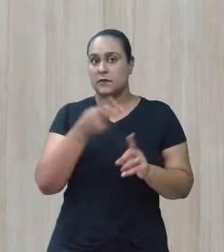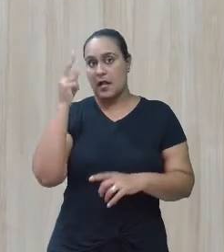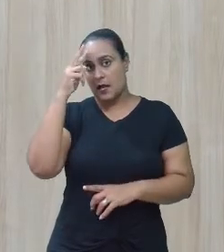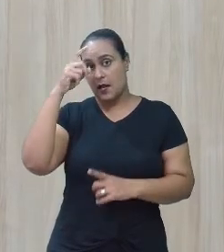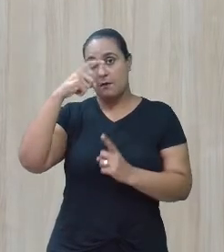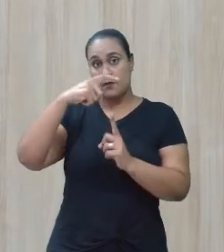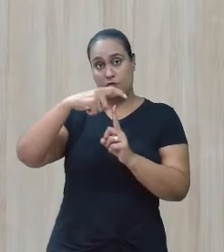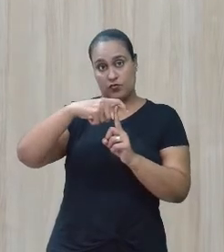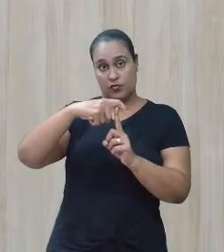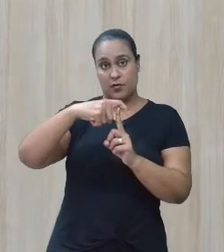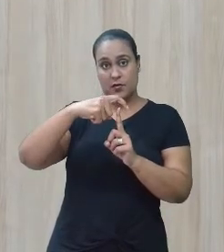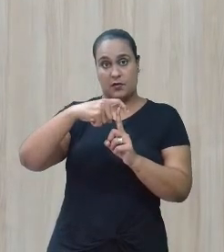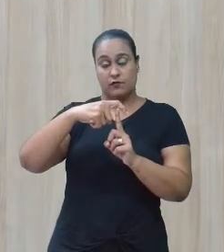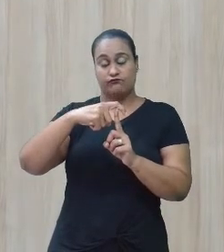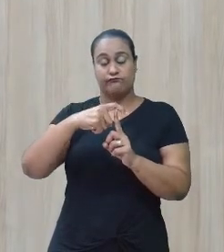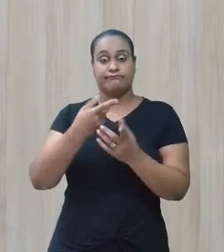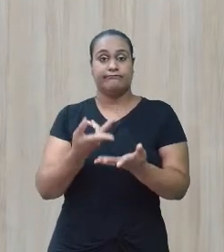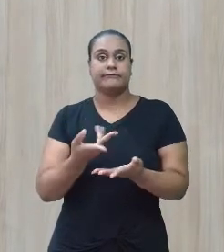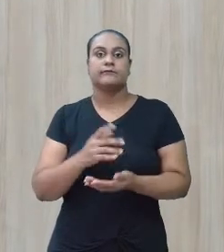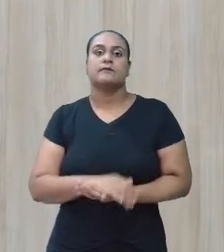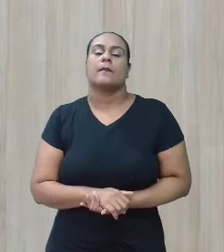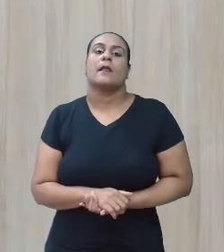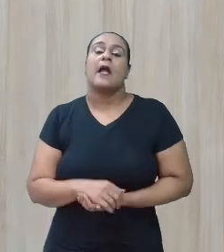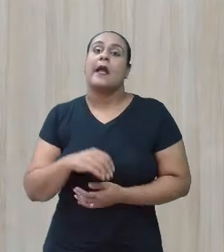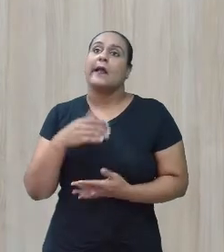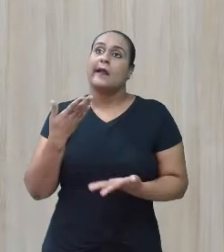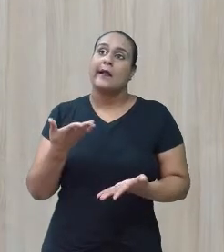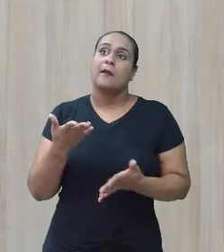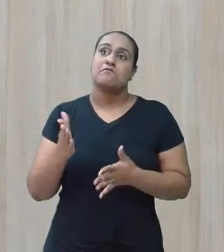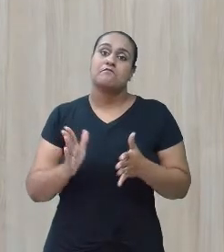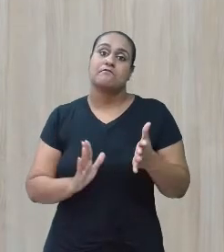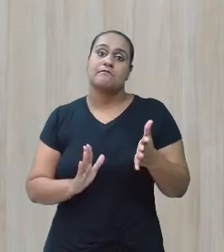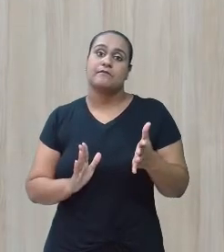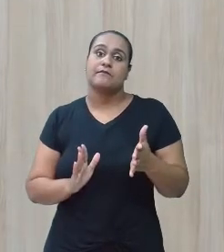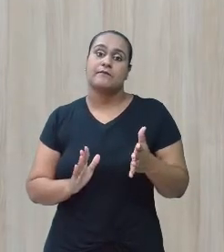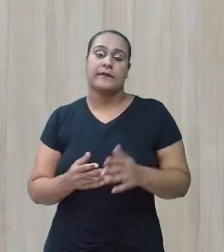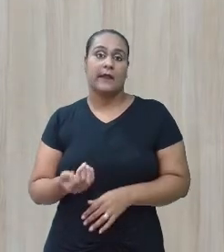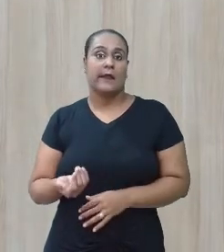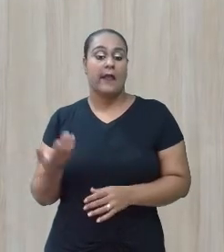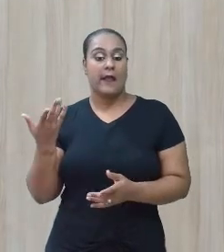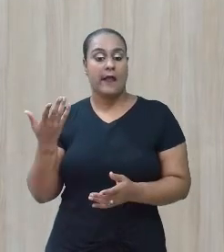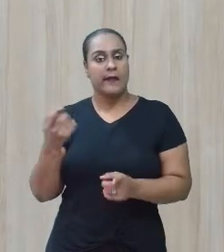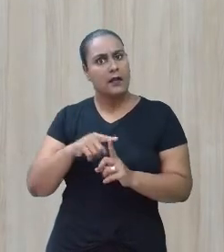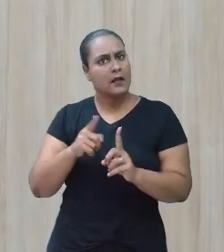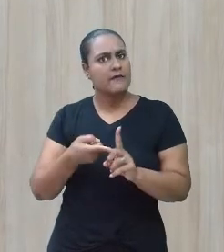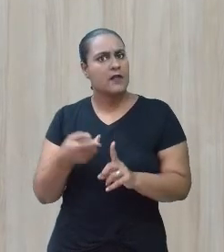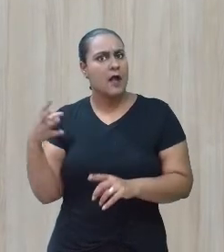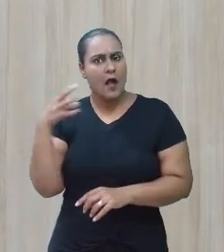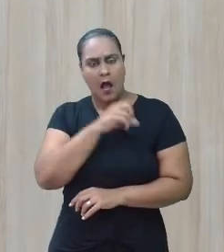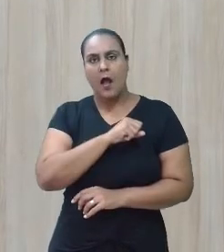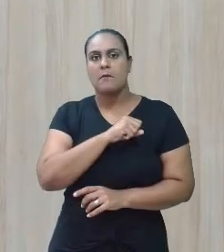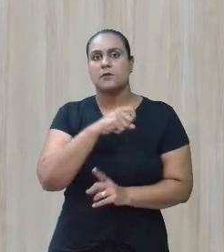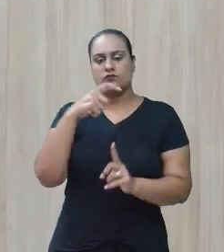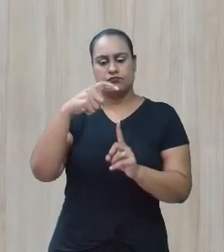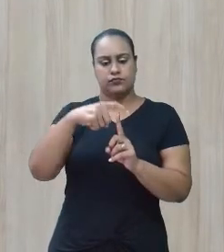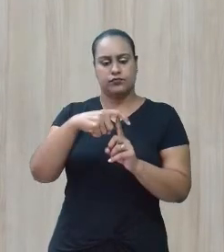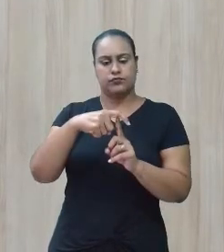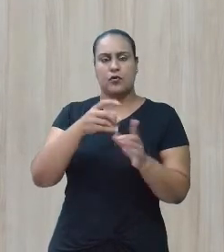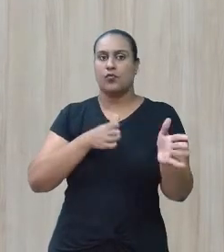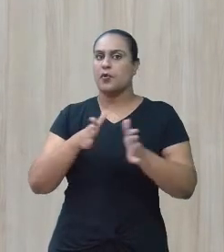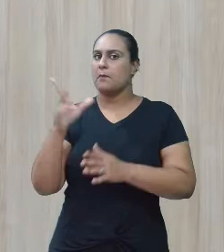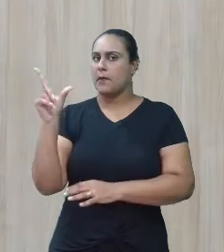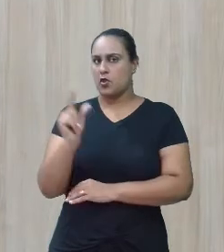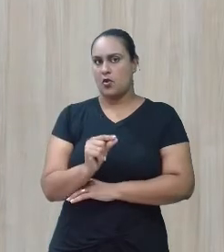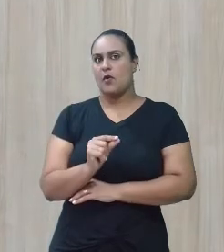ontem. Quem quer engravidar logo, o período tem que ser menor, né? Se você usar o DIU, você tem que passar quase